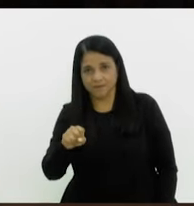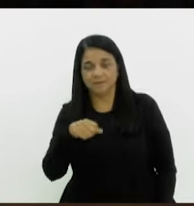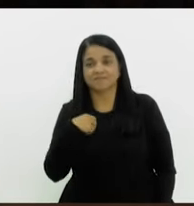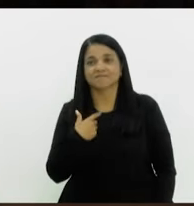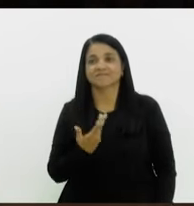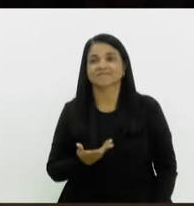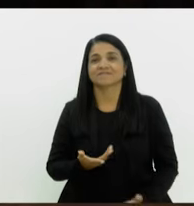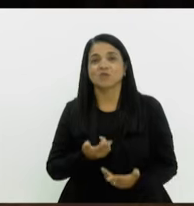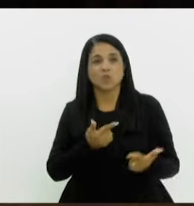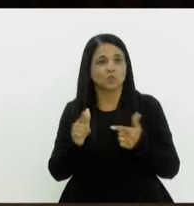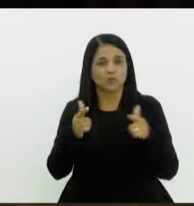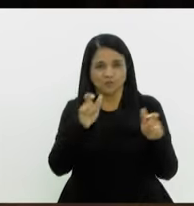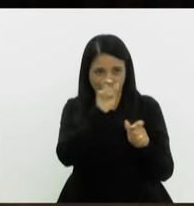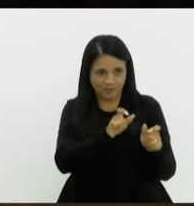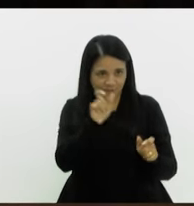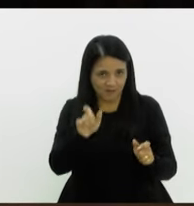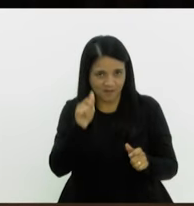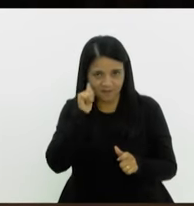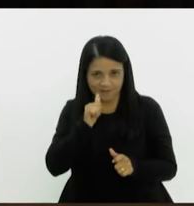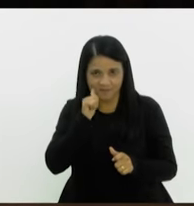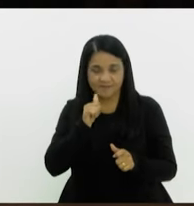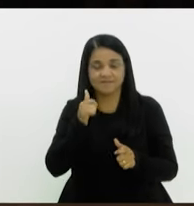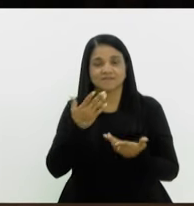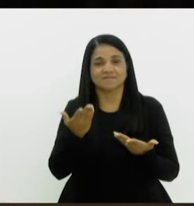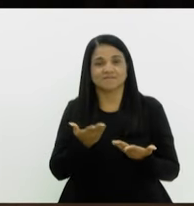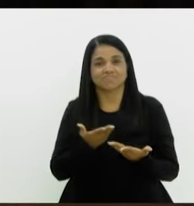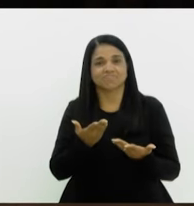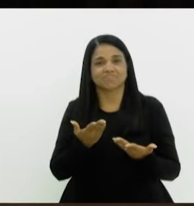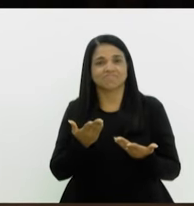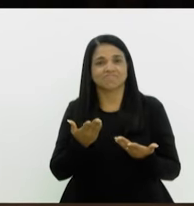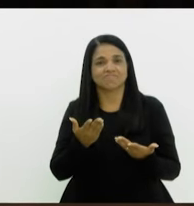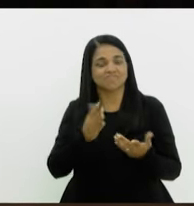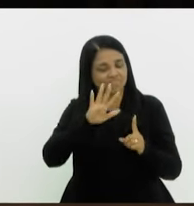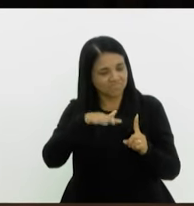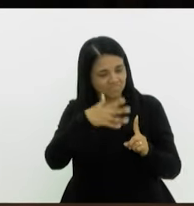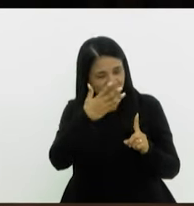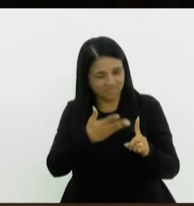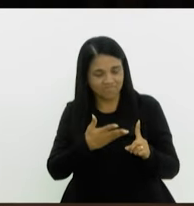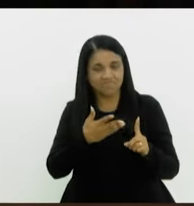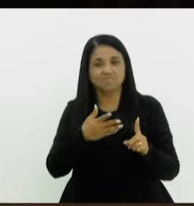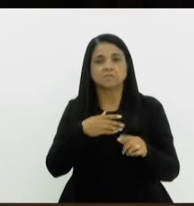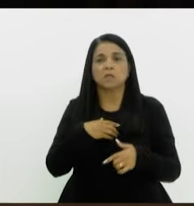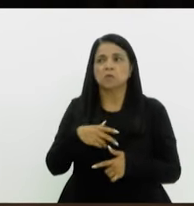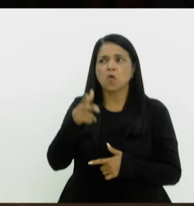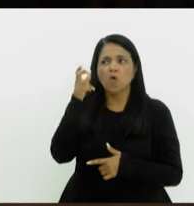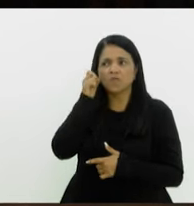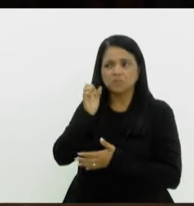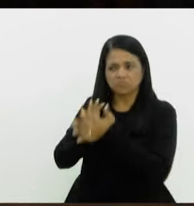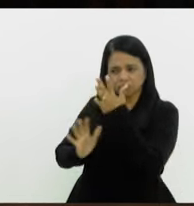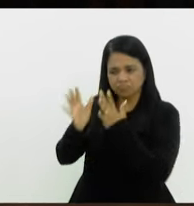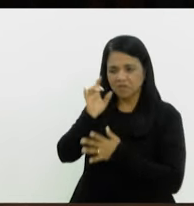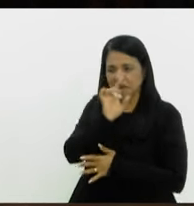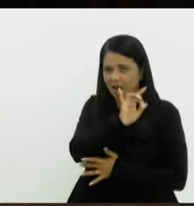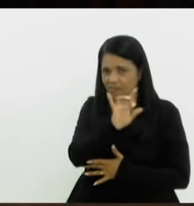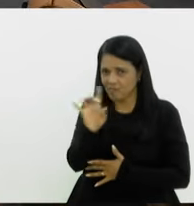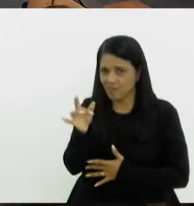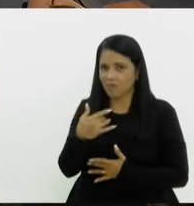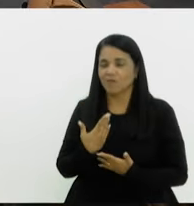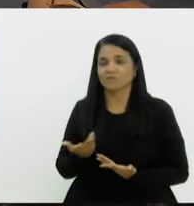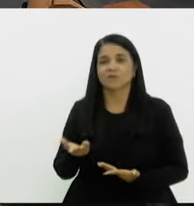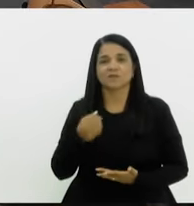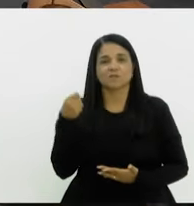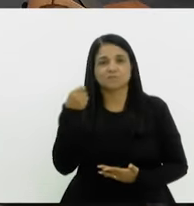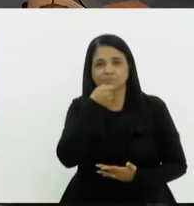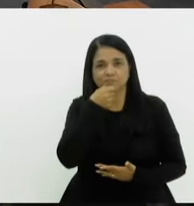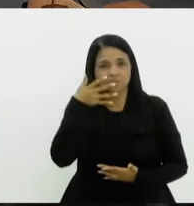que estão aqui prestigiando e e parando para ouvir a cada uma de vocês é com a senhora D Adriana